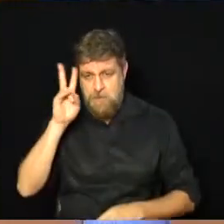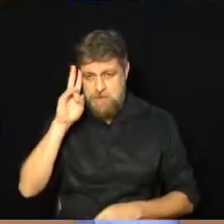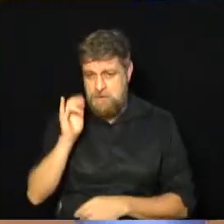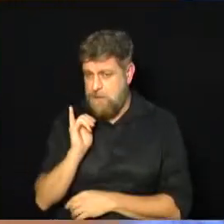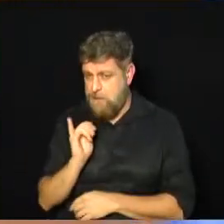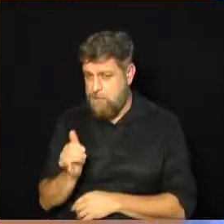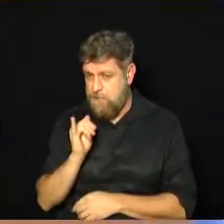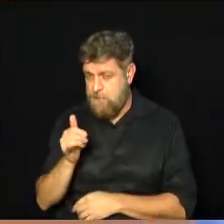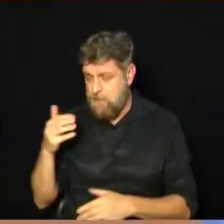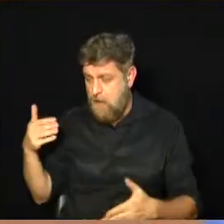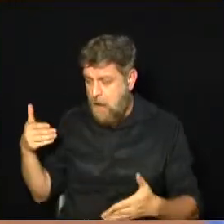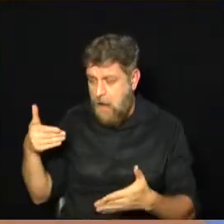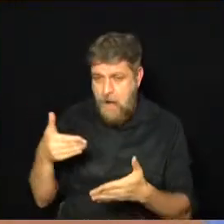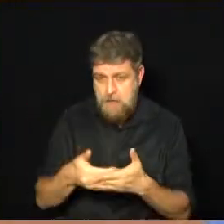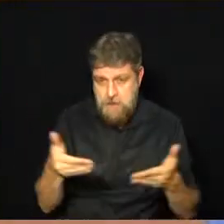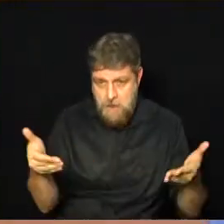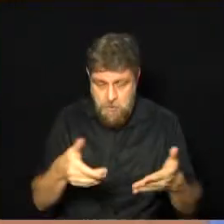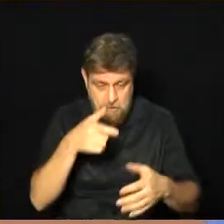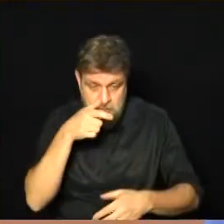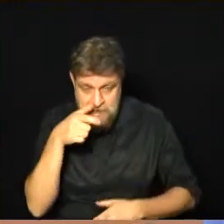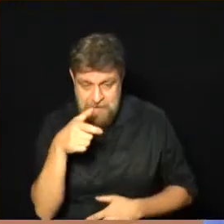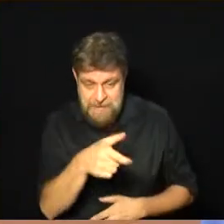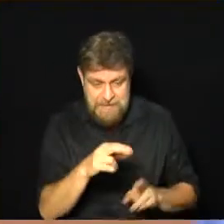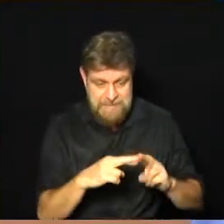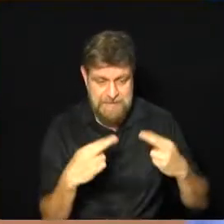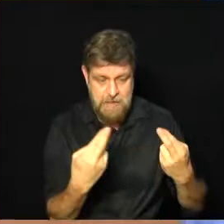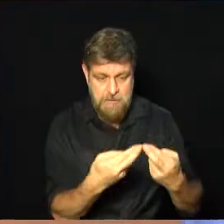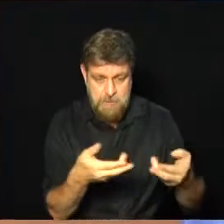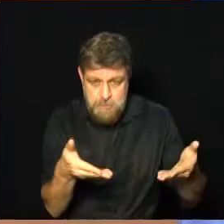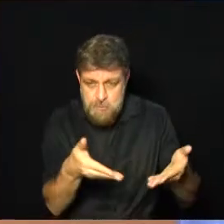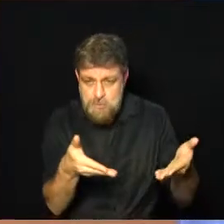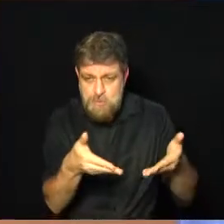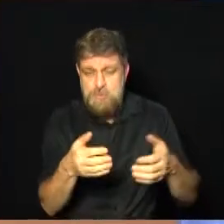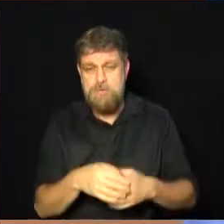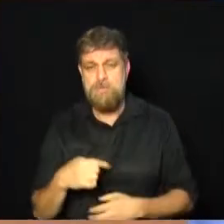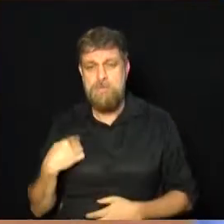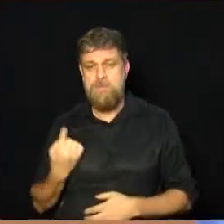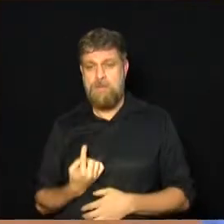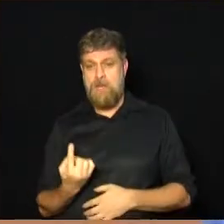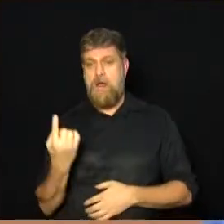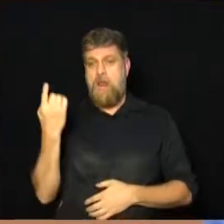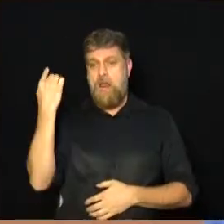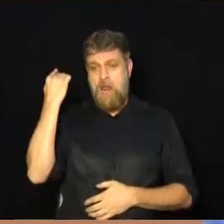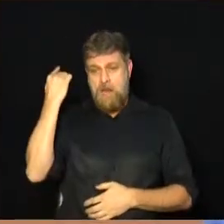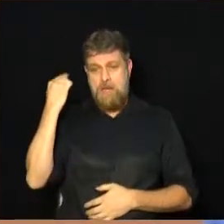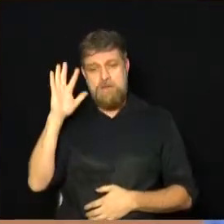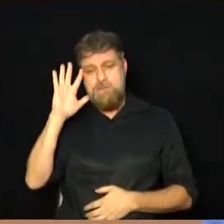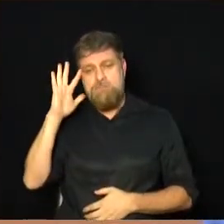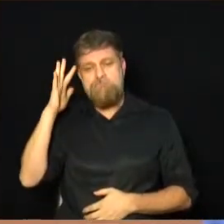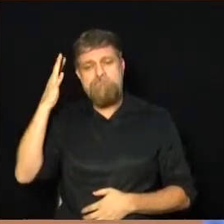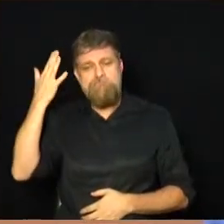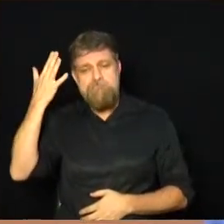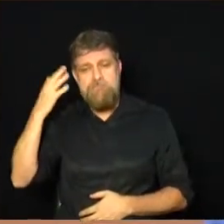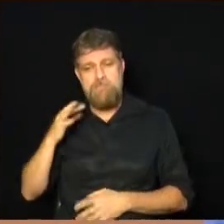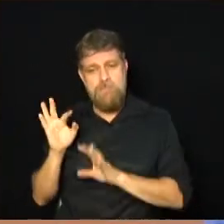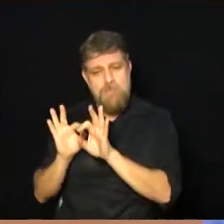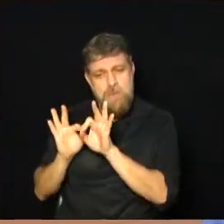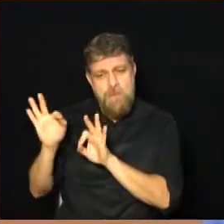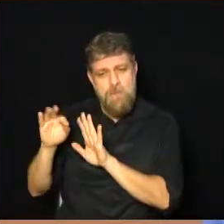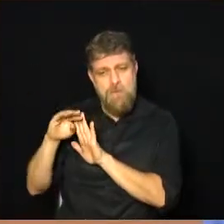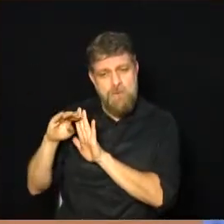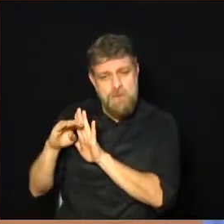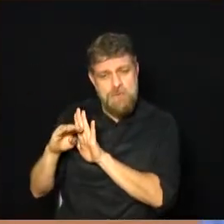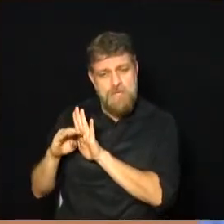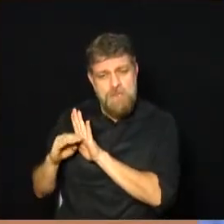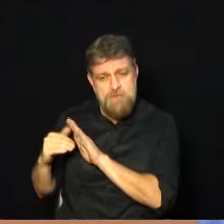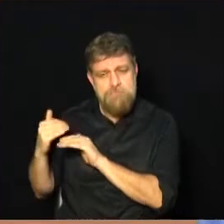chegarmos no que nos interessa nessa reunião, nós optamos, naquela oportunidade, de desenvolver o projeto,